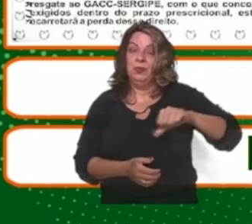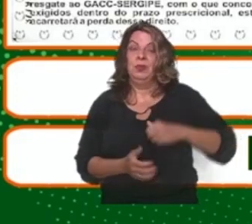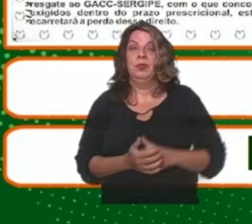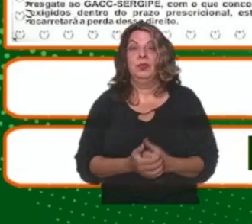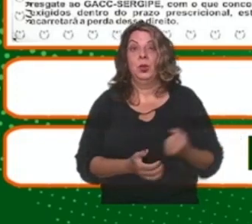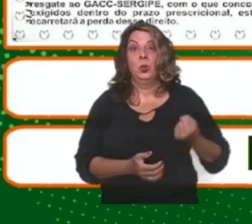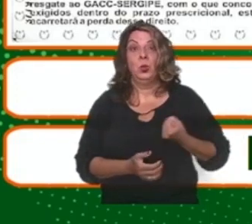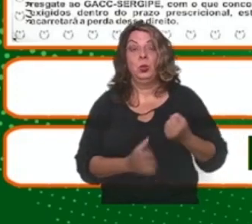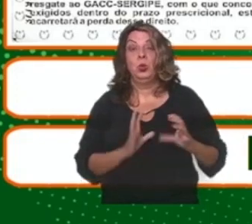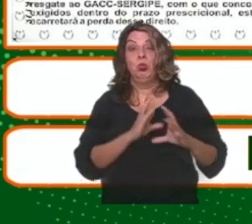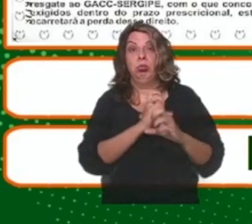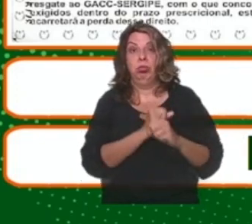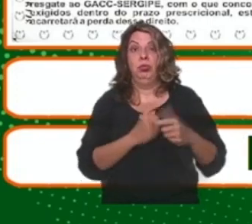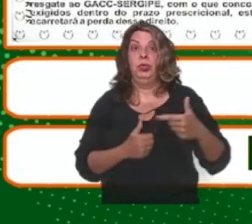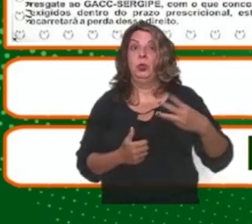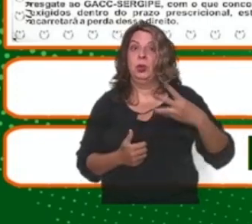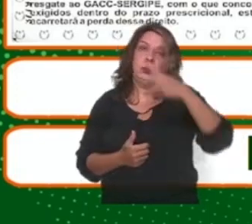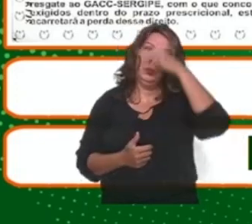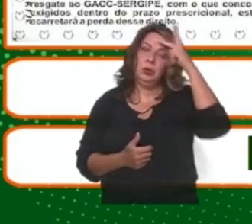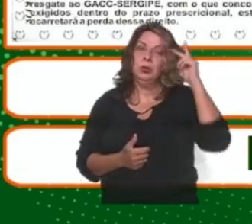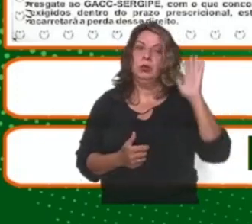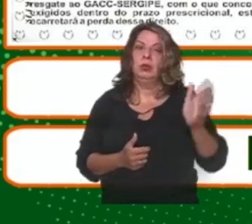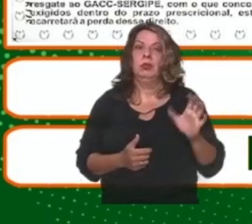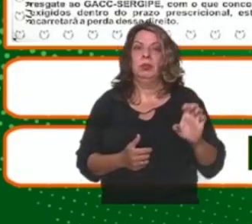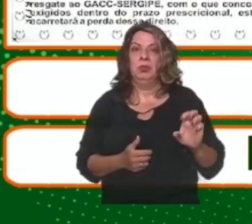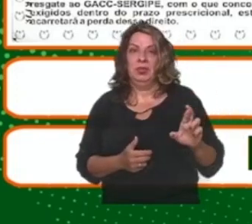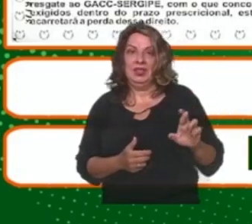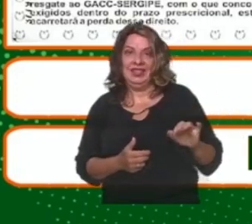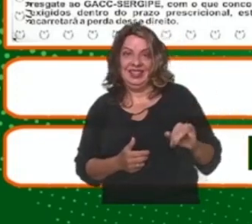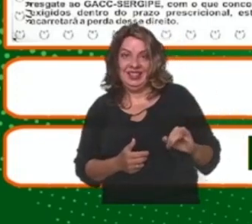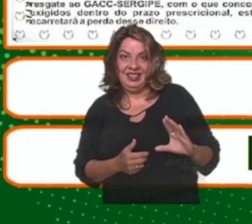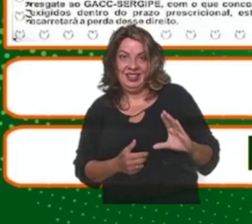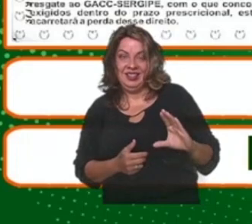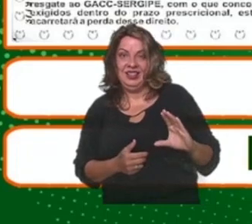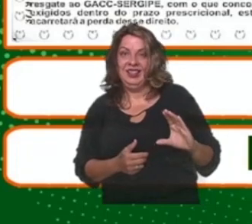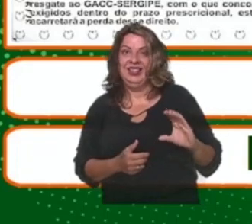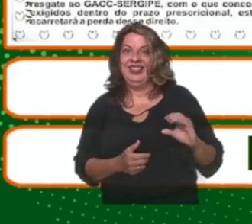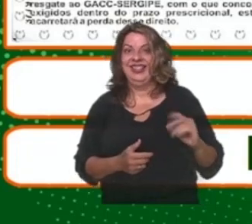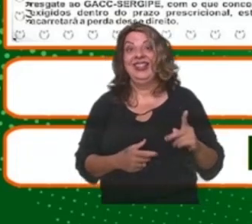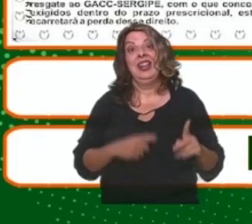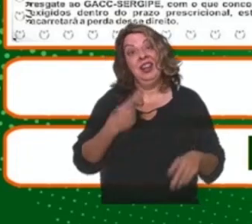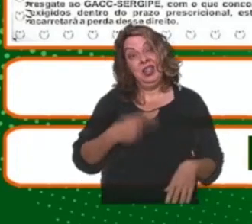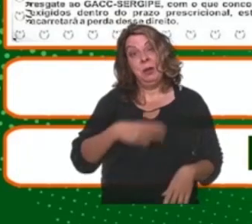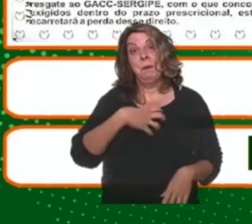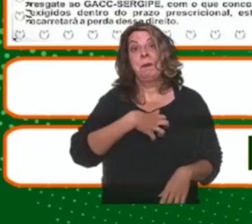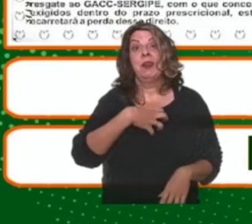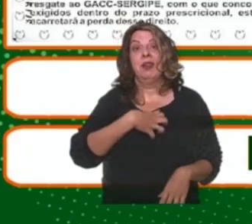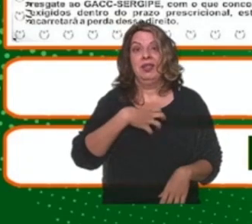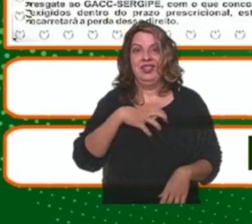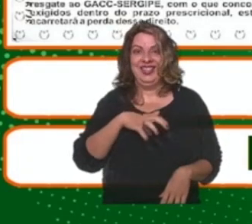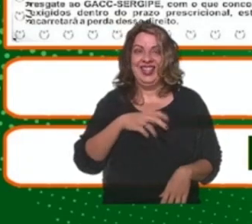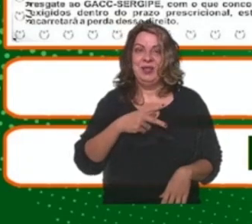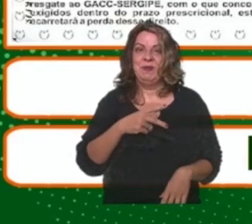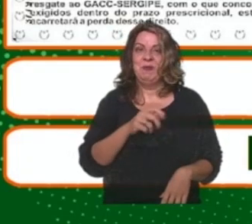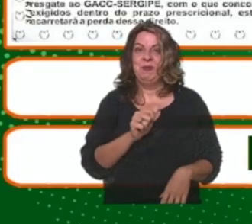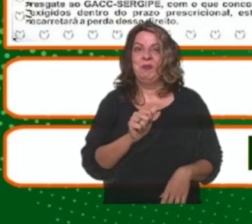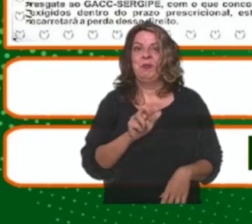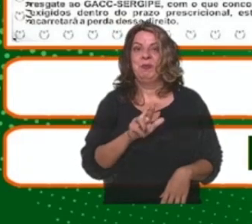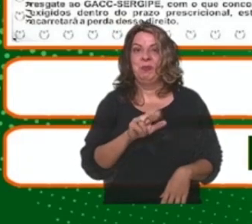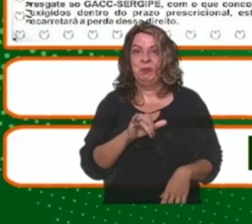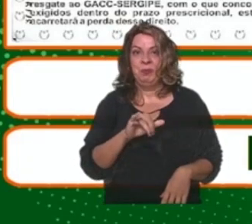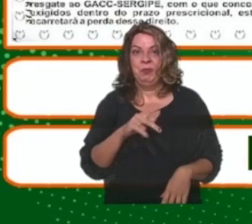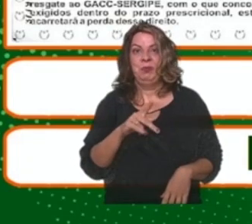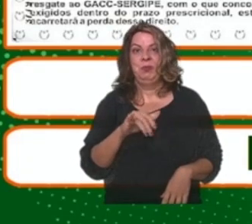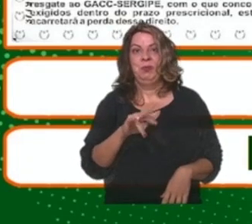540899, numeração aí que leva R$500, pertence ao Eric Maranduba, Paripiranga, Bahia. Antônia Silva foi a pé quente lá da